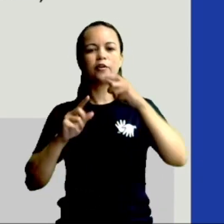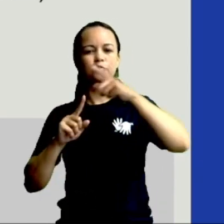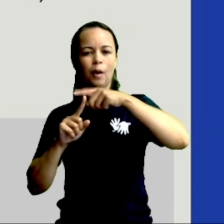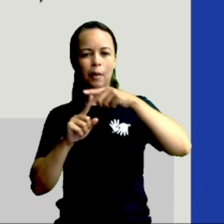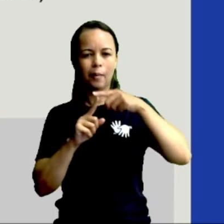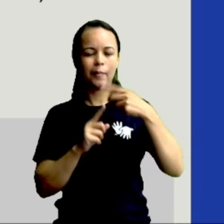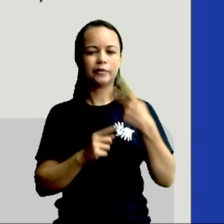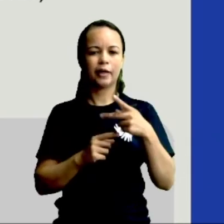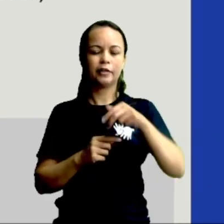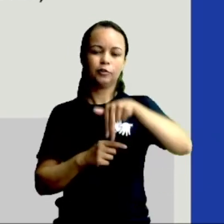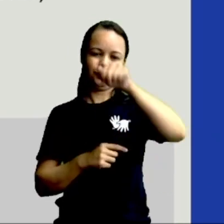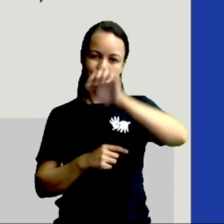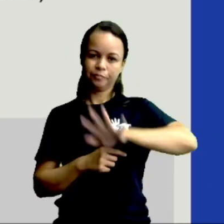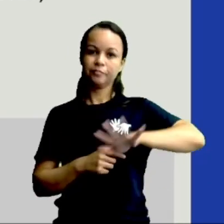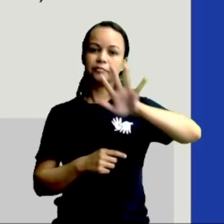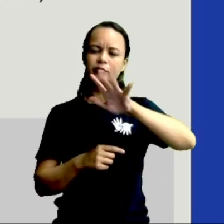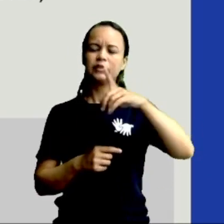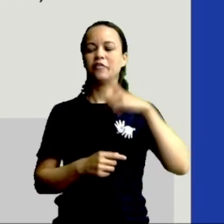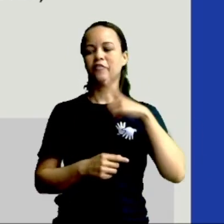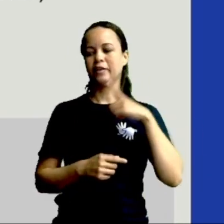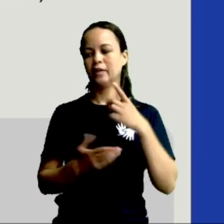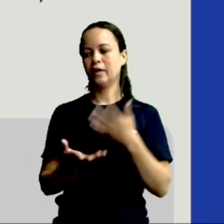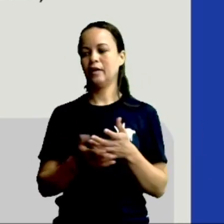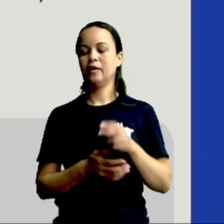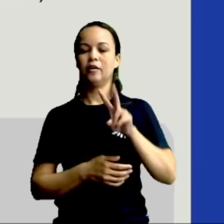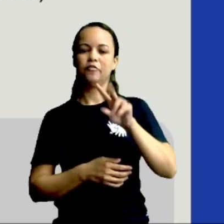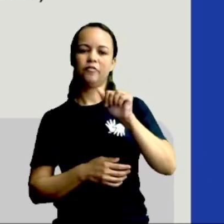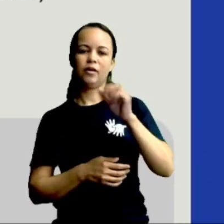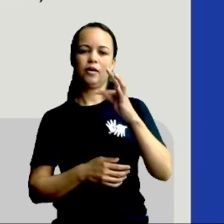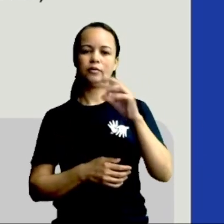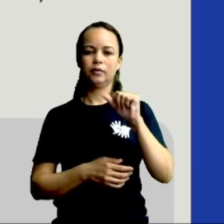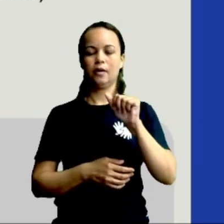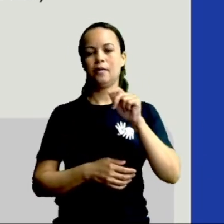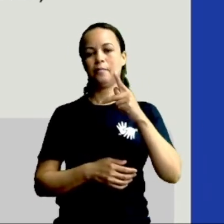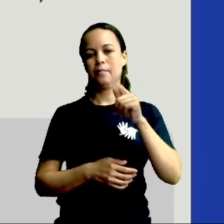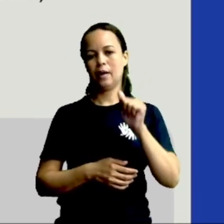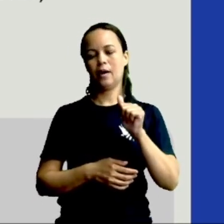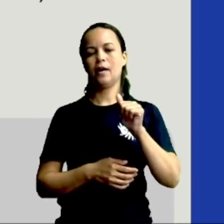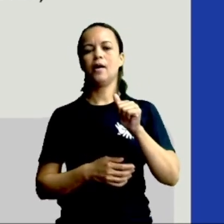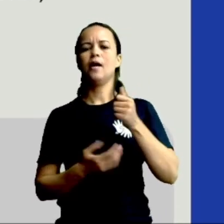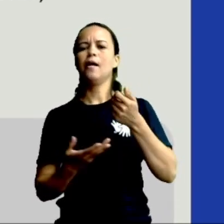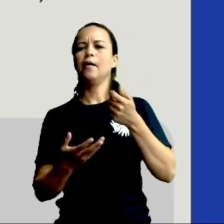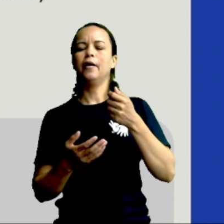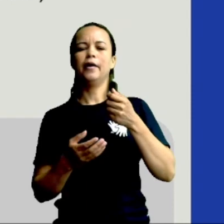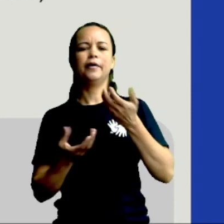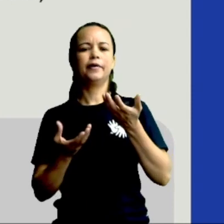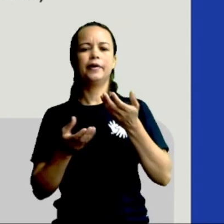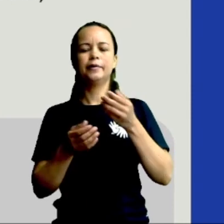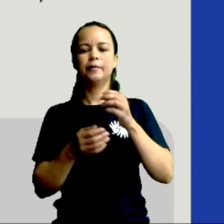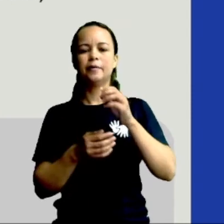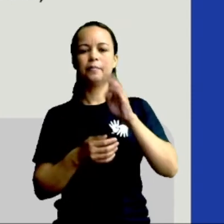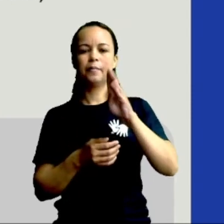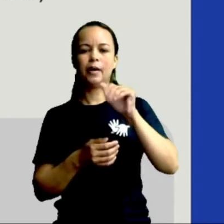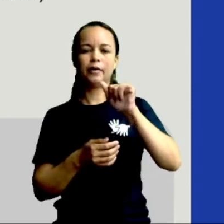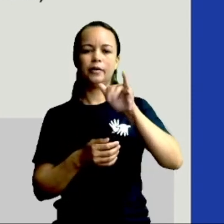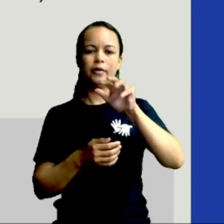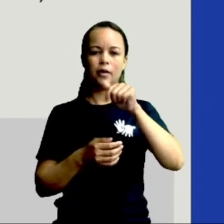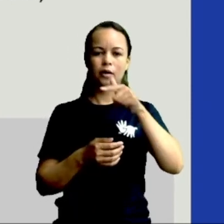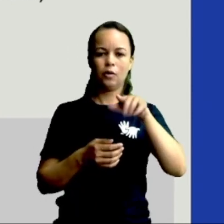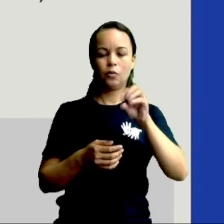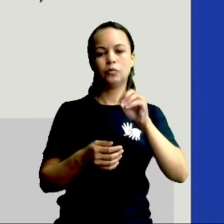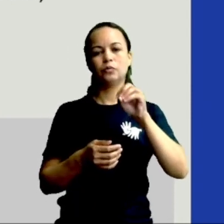que são originárias do Nordeste, você vai ter vatapá, baião de dois, sarapatel, caldo de